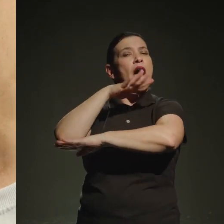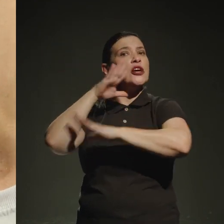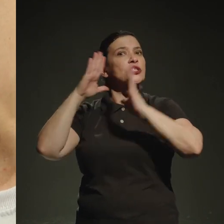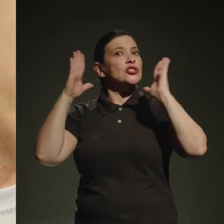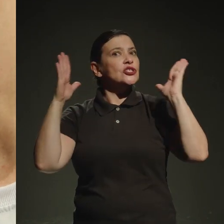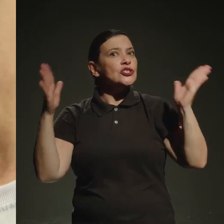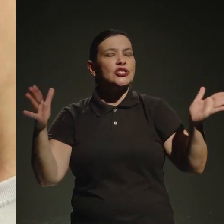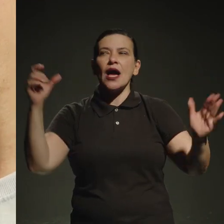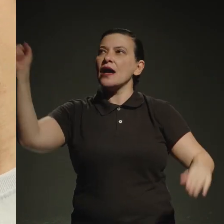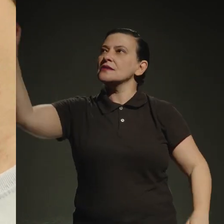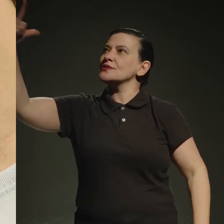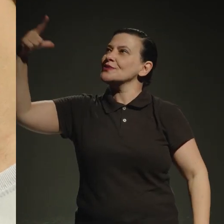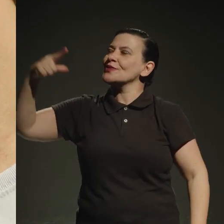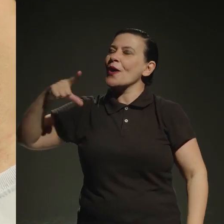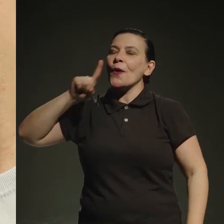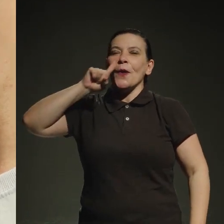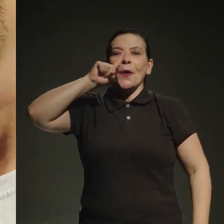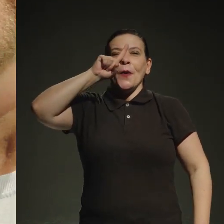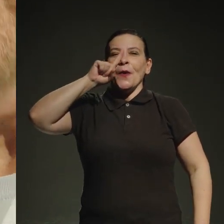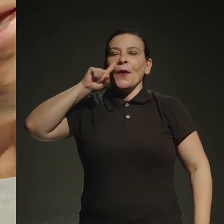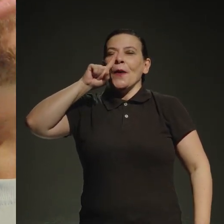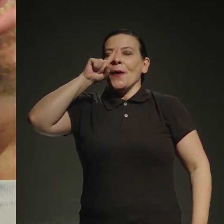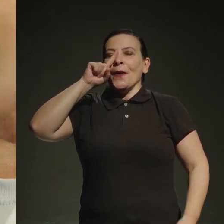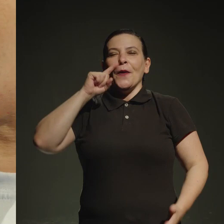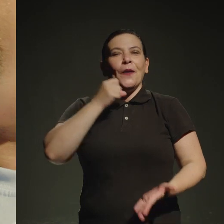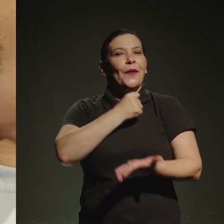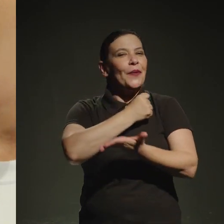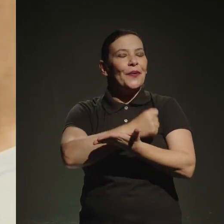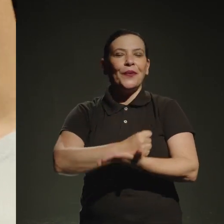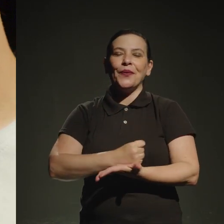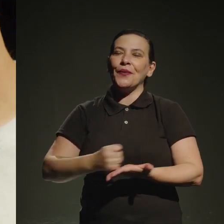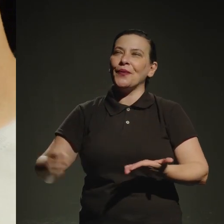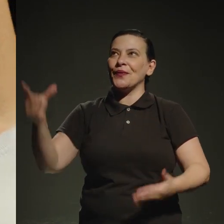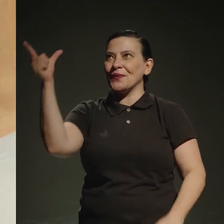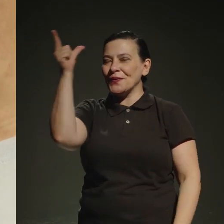Eis o primeiro raio de sol. Ó, que trêfego!